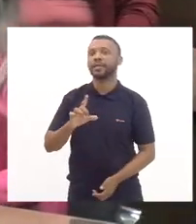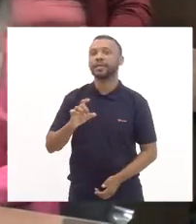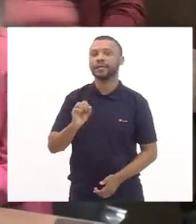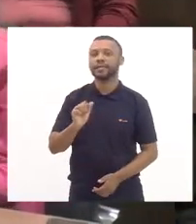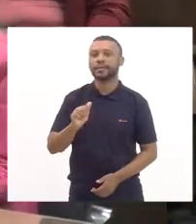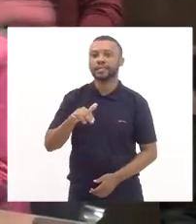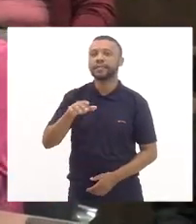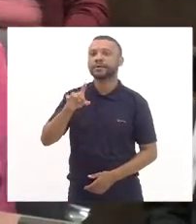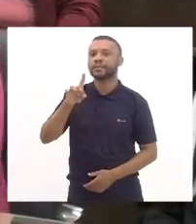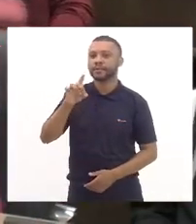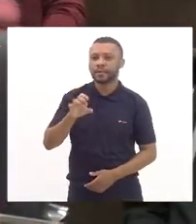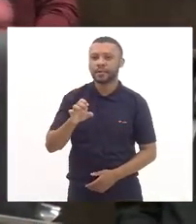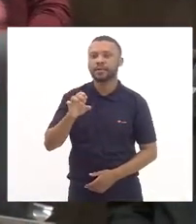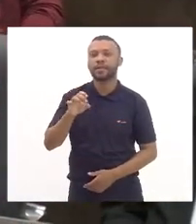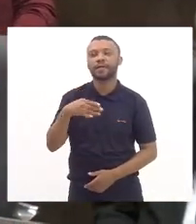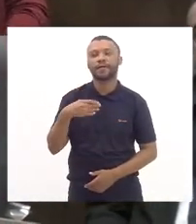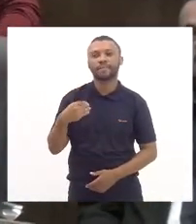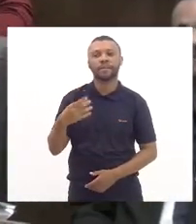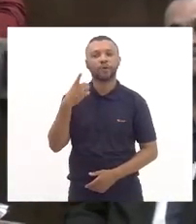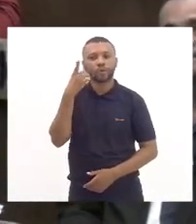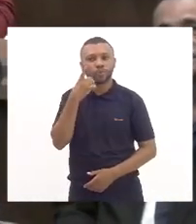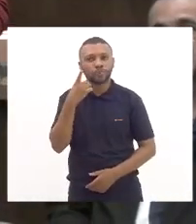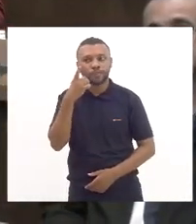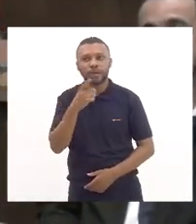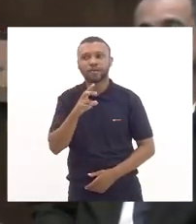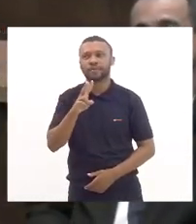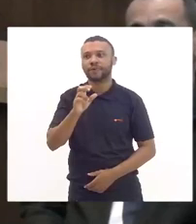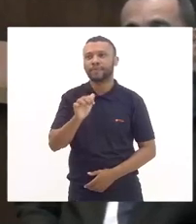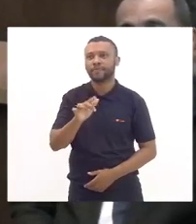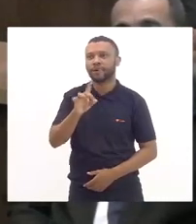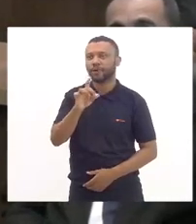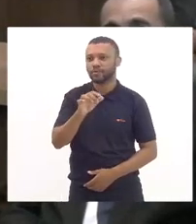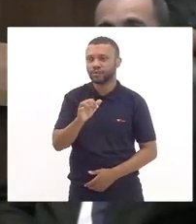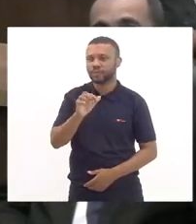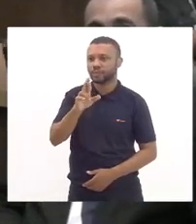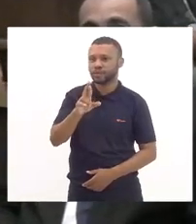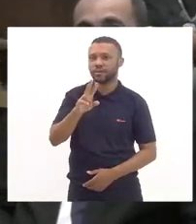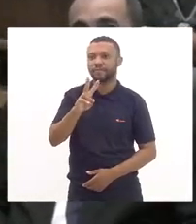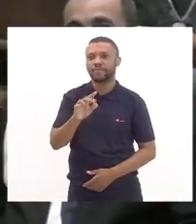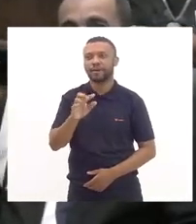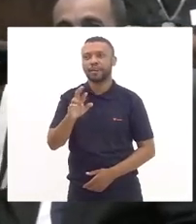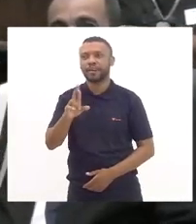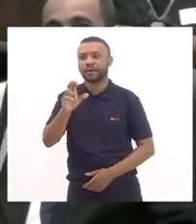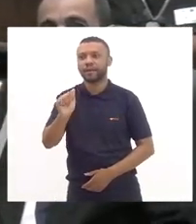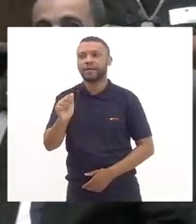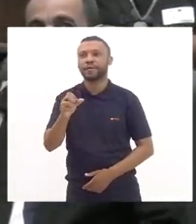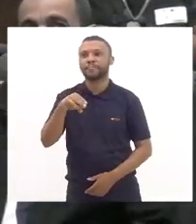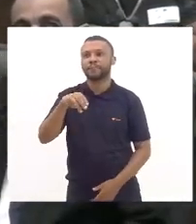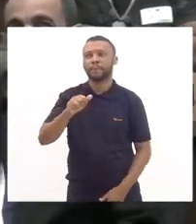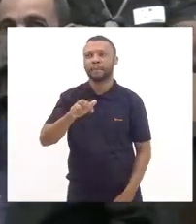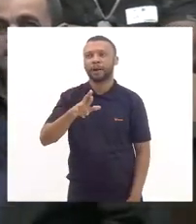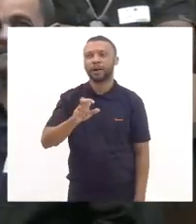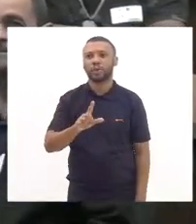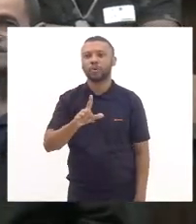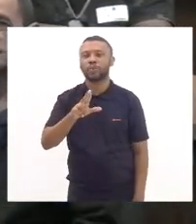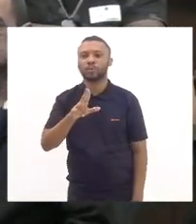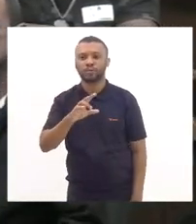Silva, filha do ex-deputado Valdir Vieira, da Igreja da Bênção, Marluce da Silva